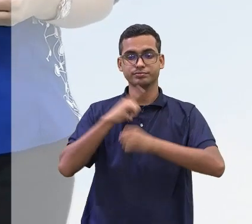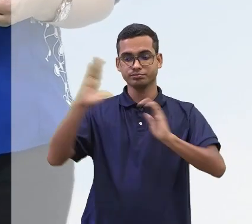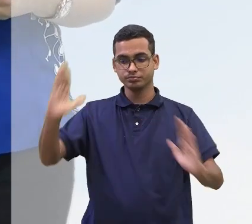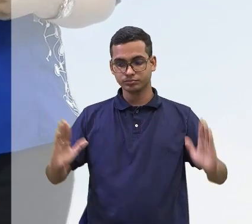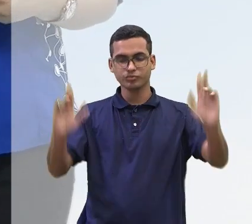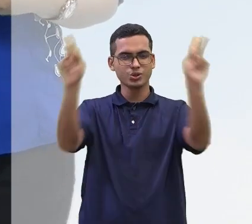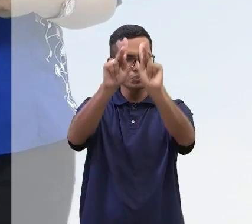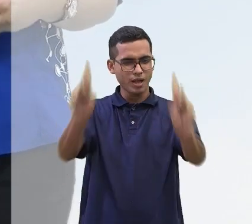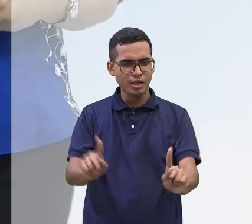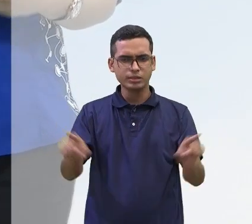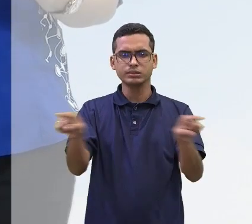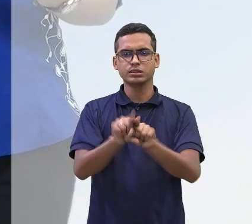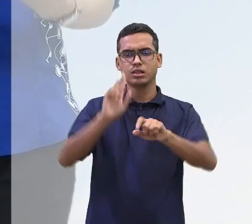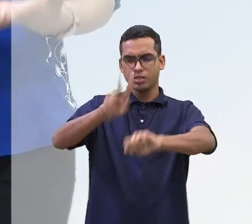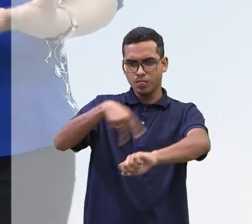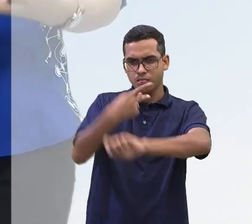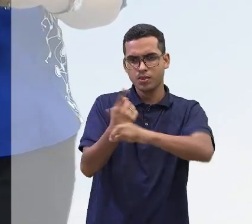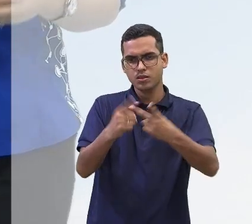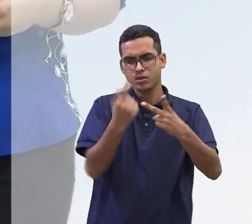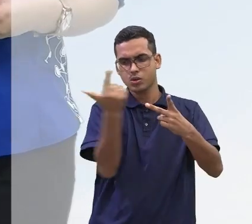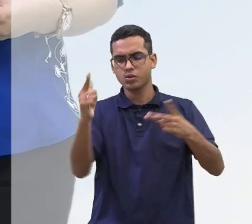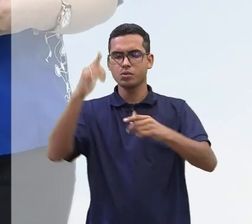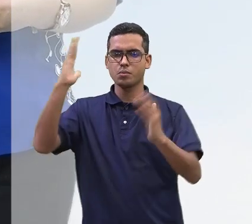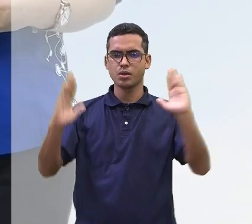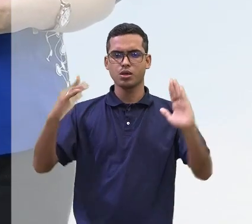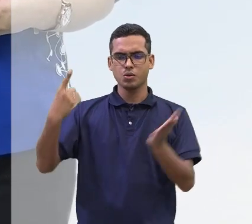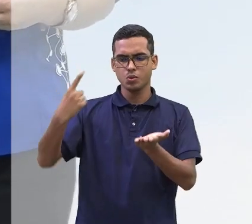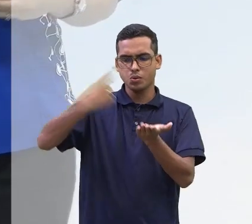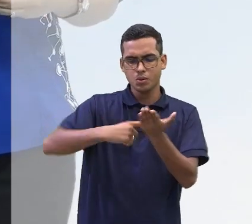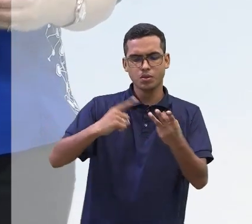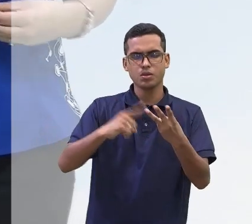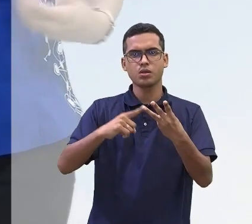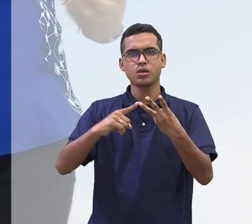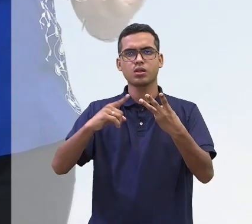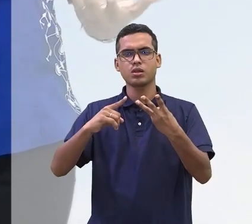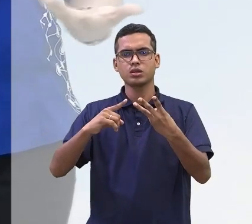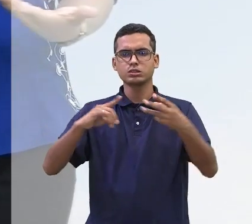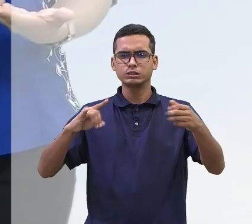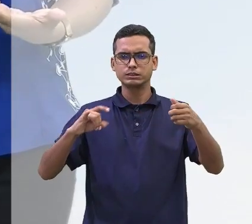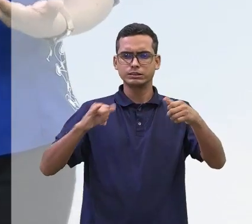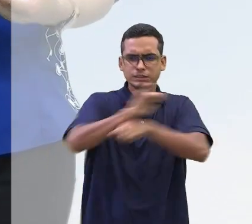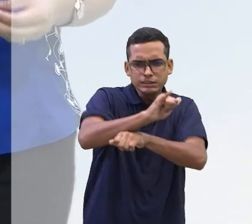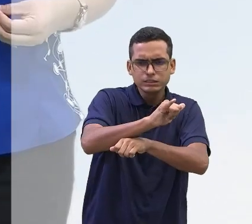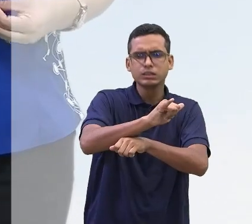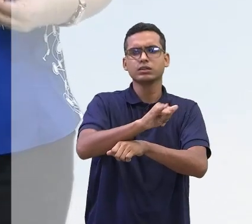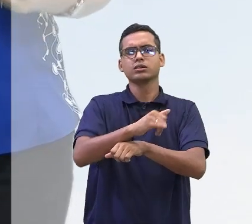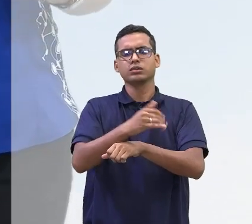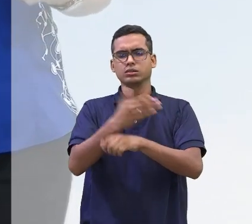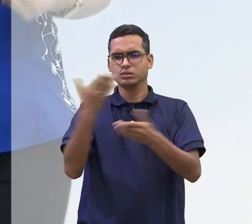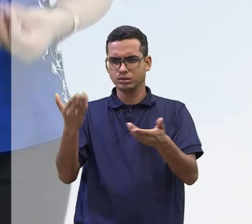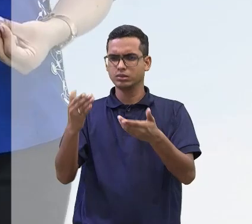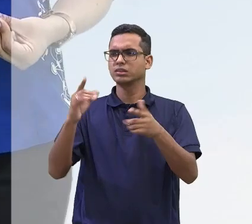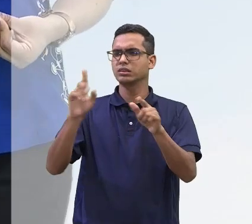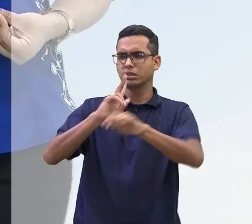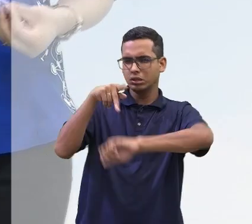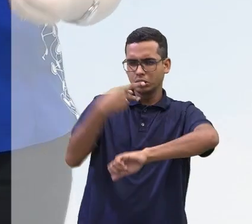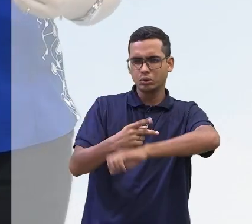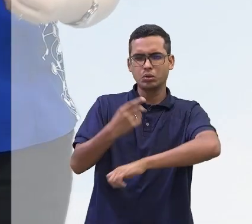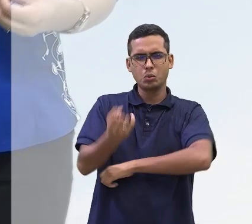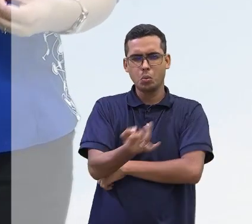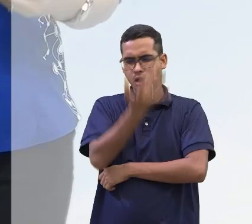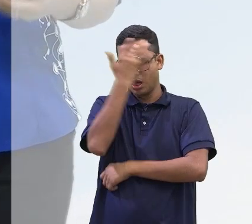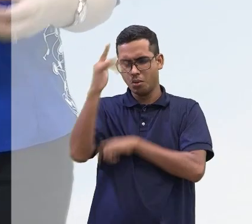houve momentos também de alianças, de traições, e isso também ocasionou a morte de muitas